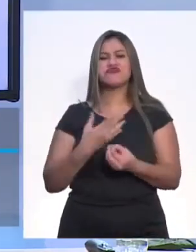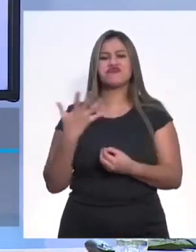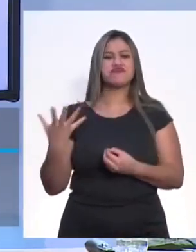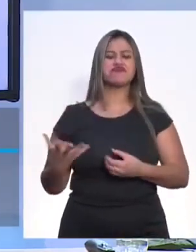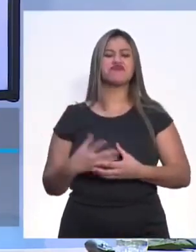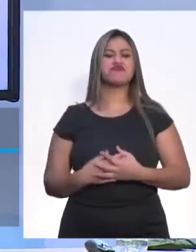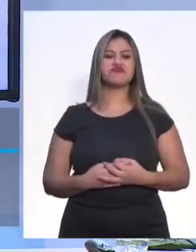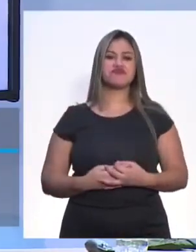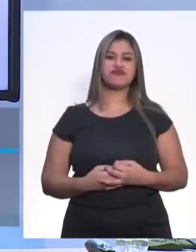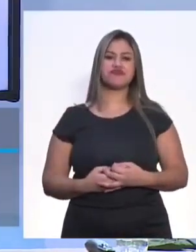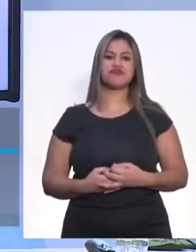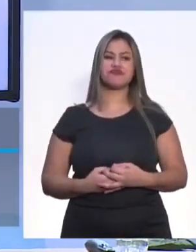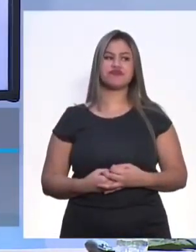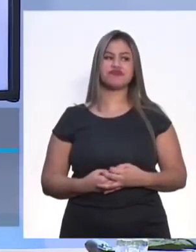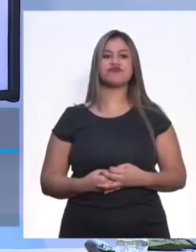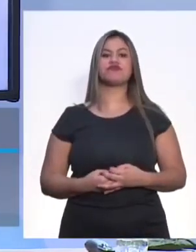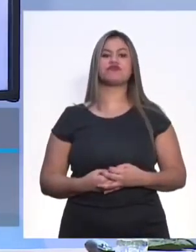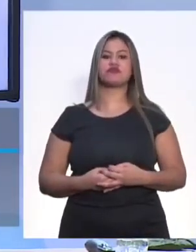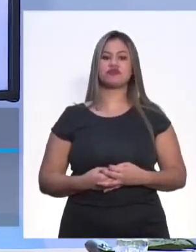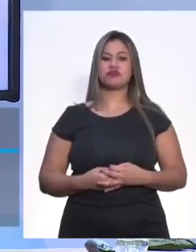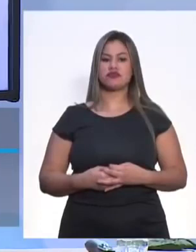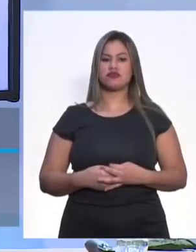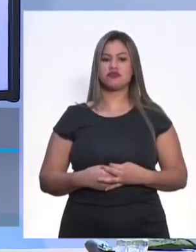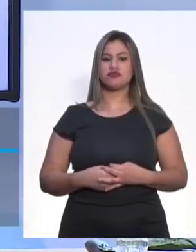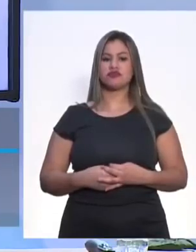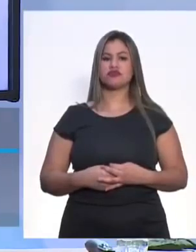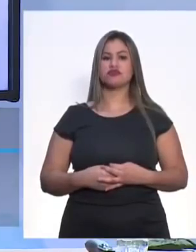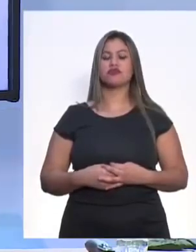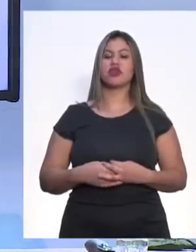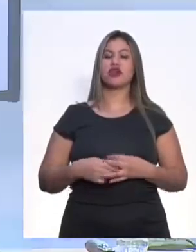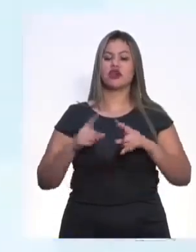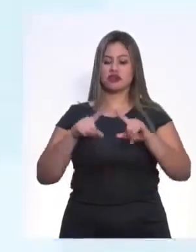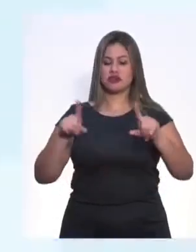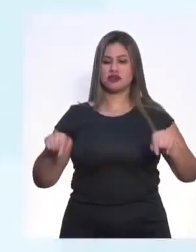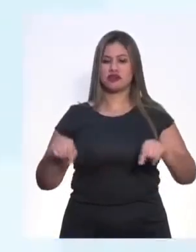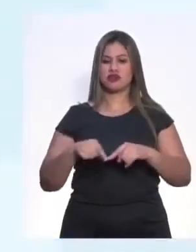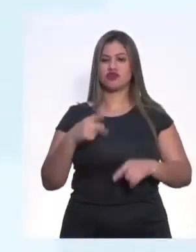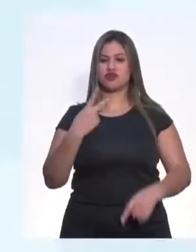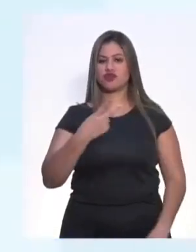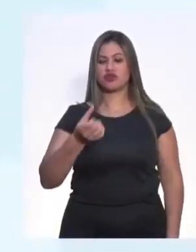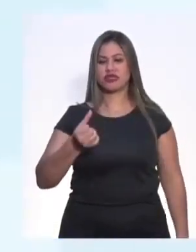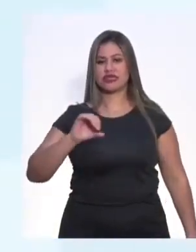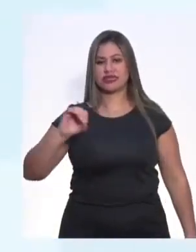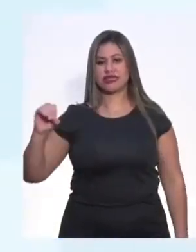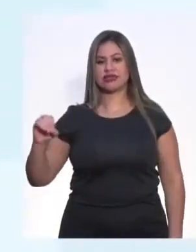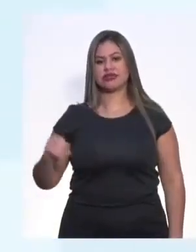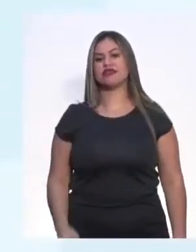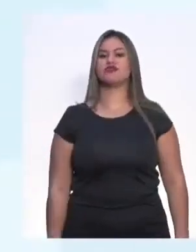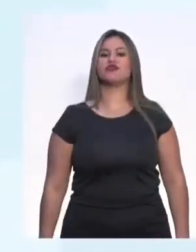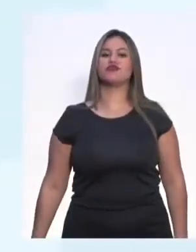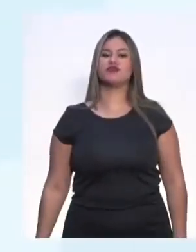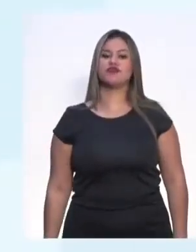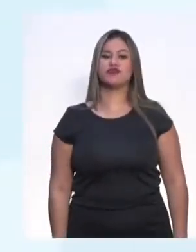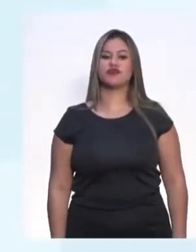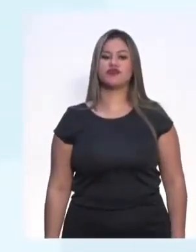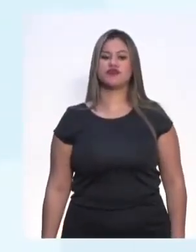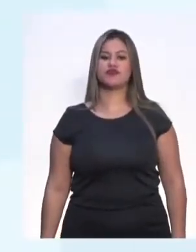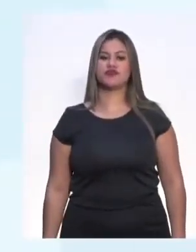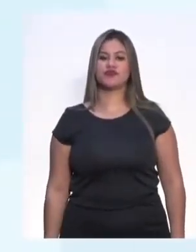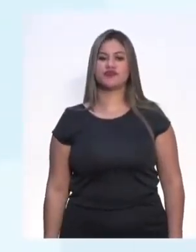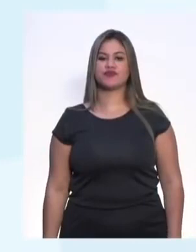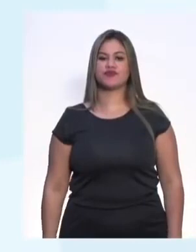anotar aqui para resolver. Então, vamos lá. Área, 2.600 metros quadrados. Então,